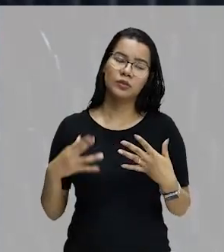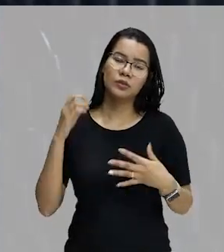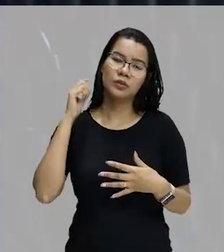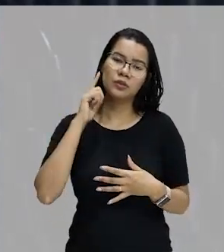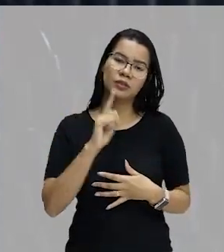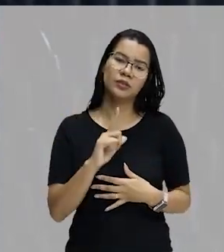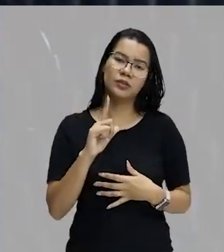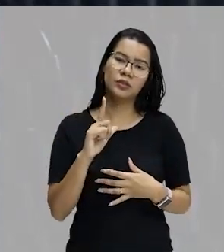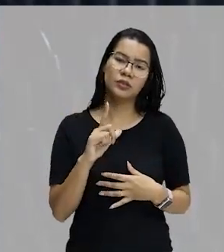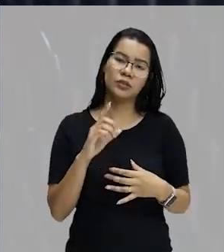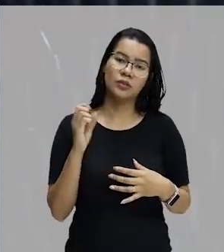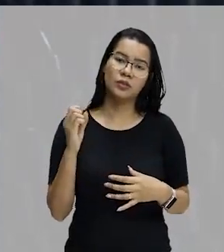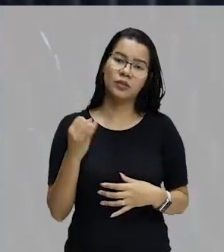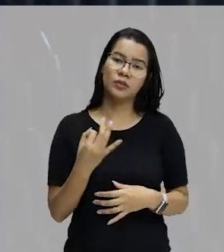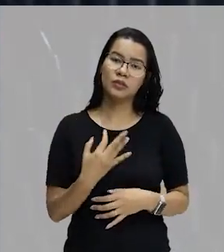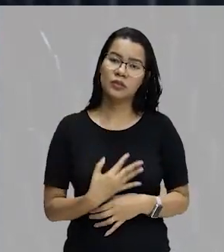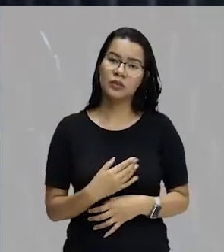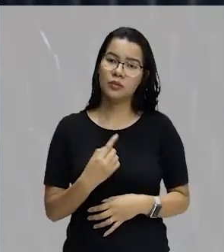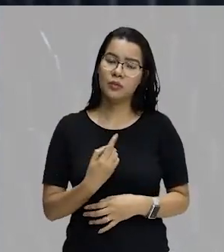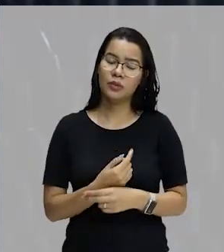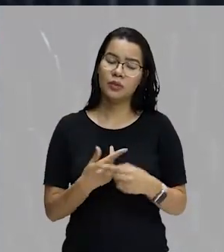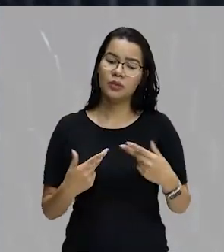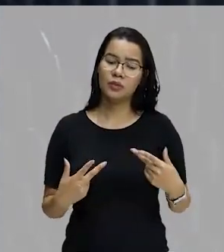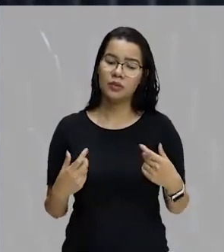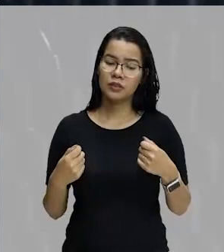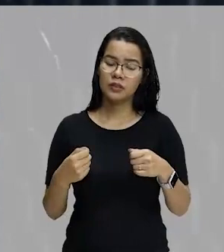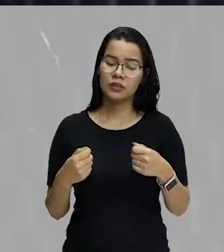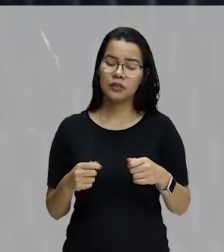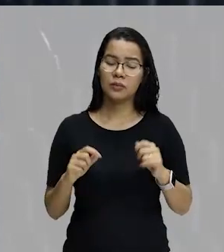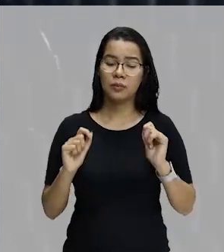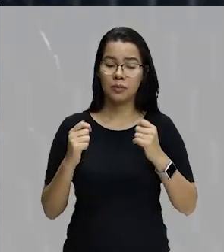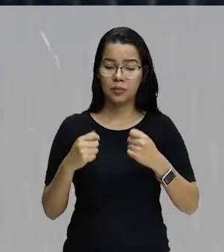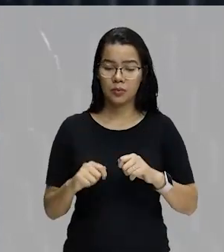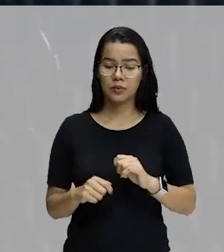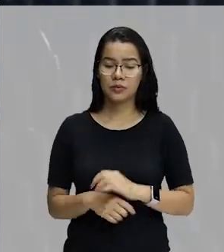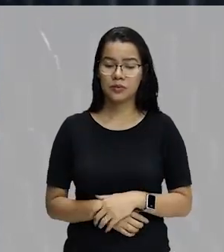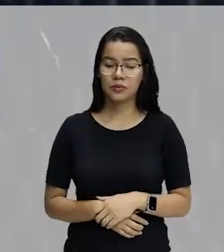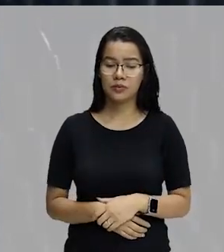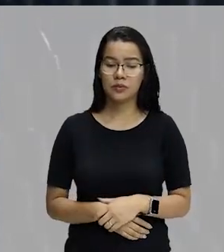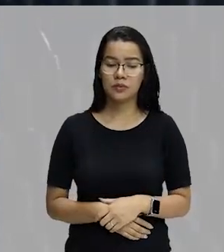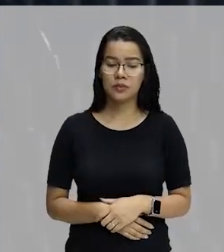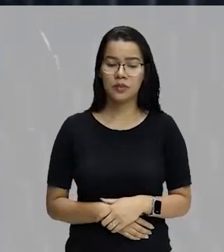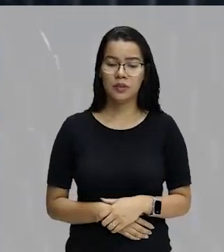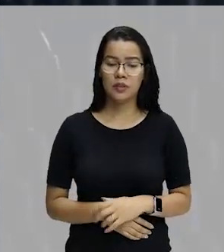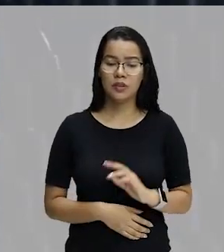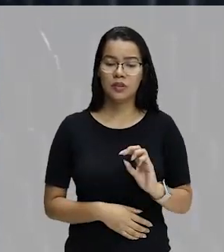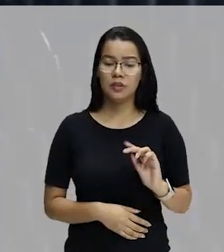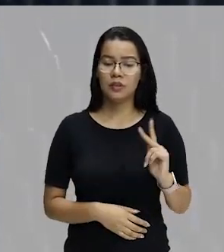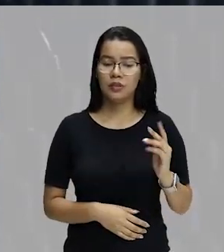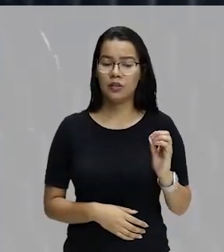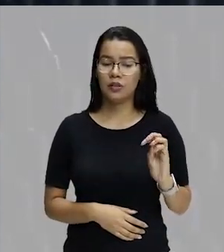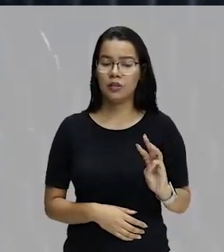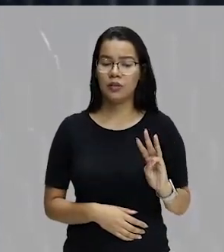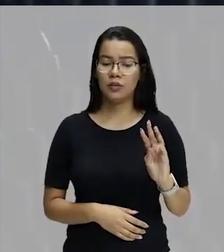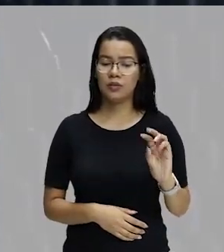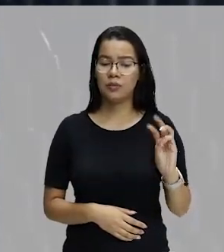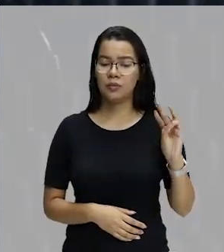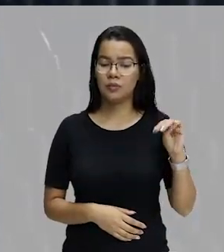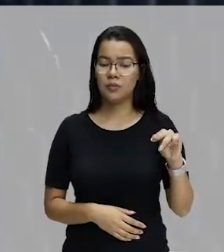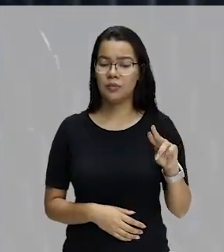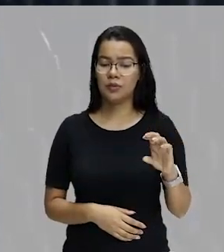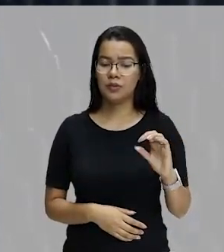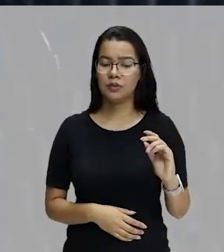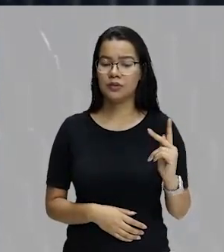contar algo que seja, obviamente, contável. E o how much é o quanto ou quanta para